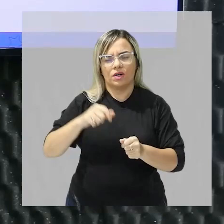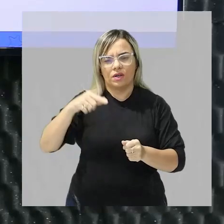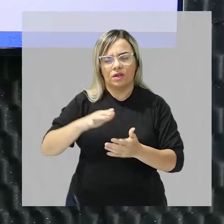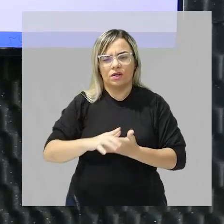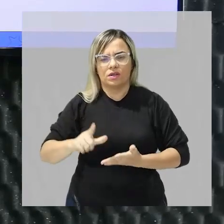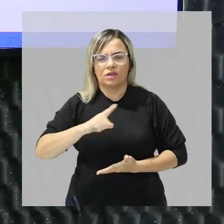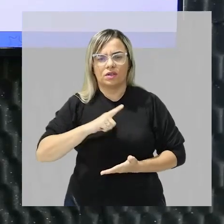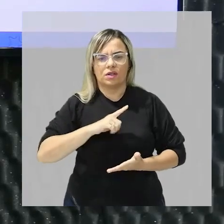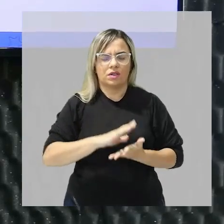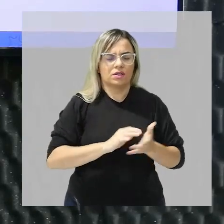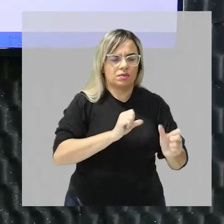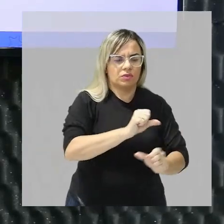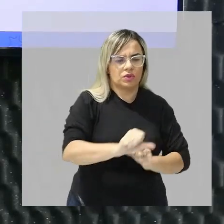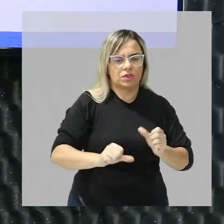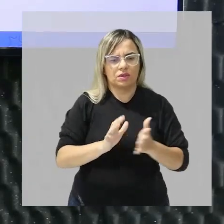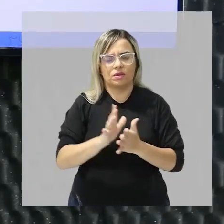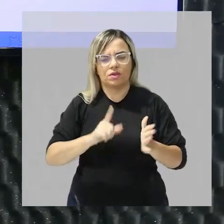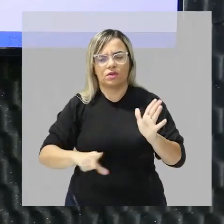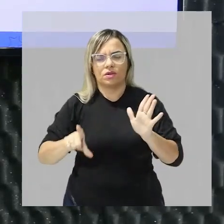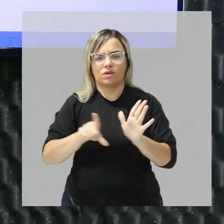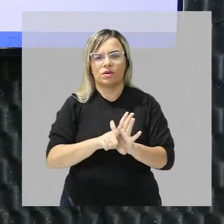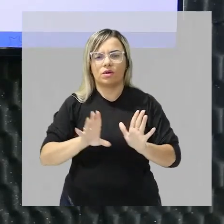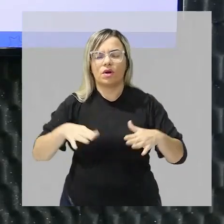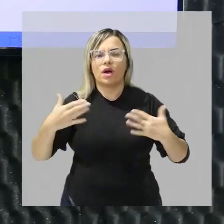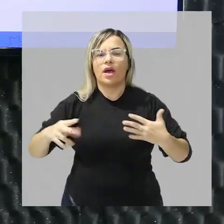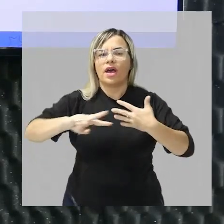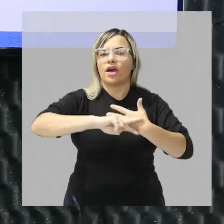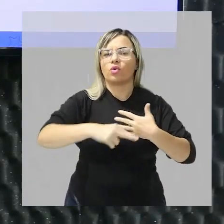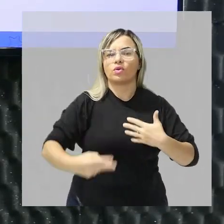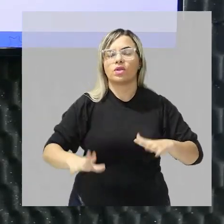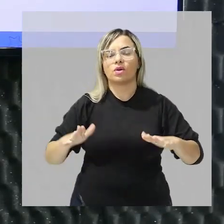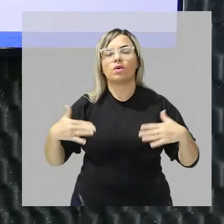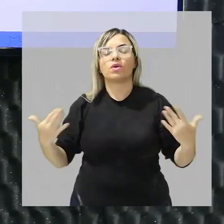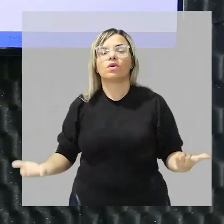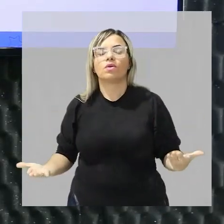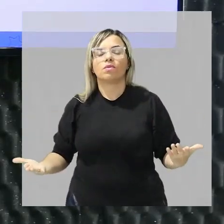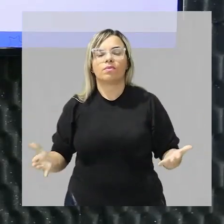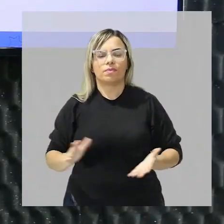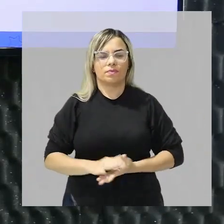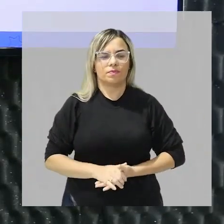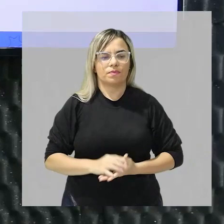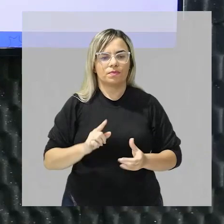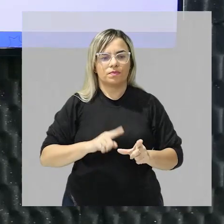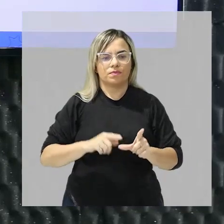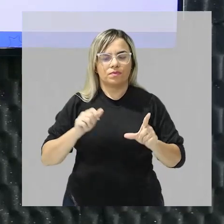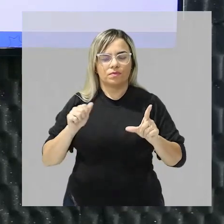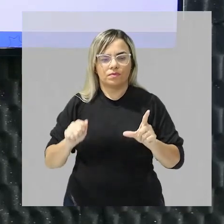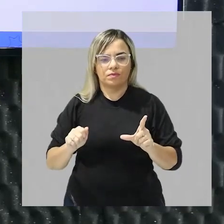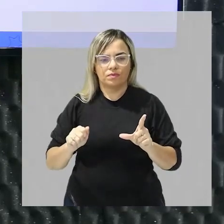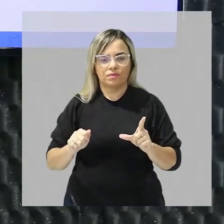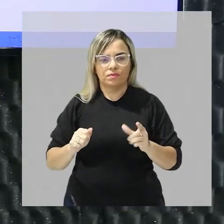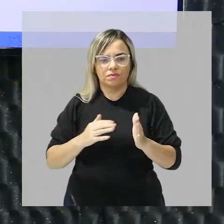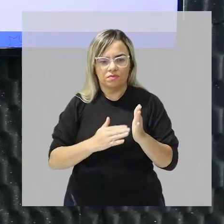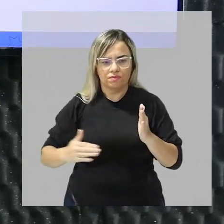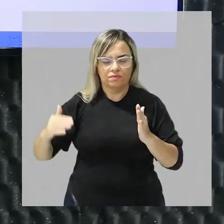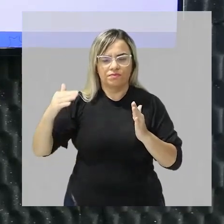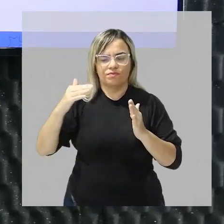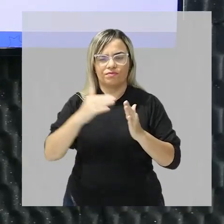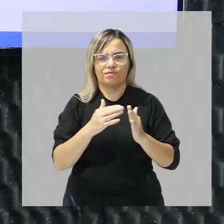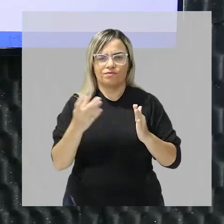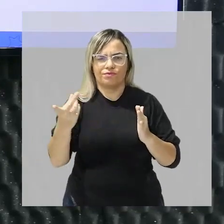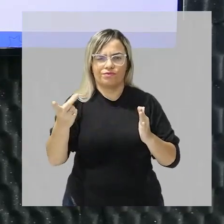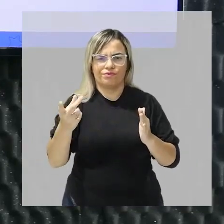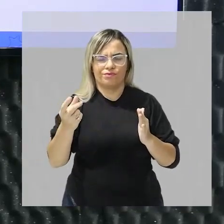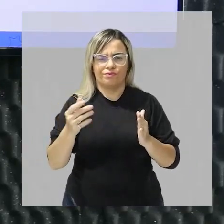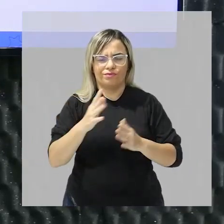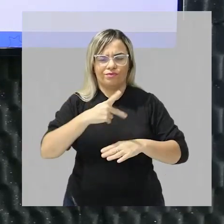exista a alteração dessa lei? Ela resulta de qual processo? Letra A, do processo de aumento da renda